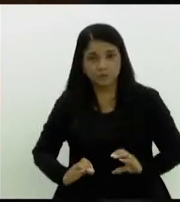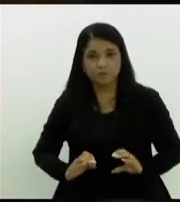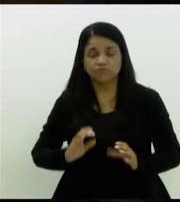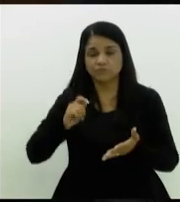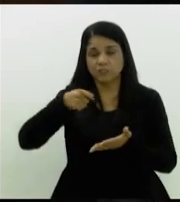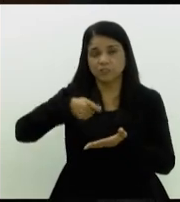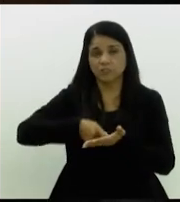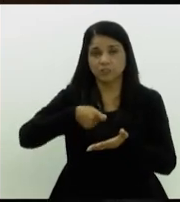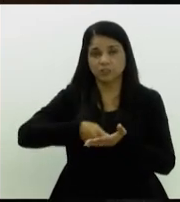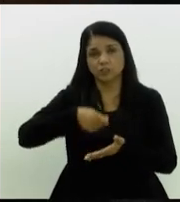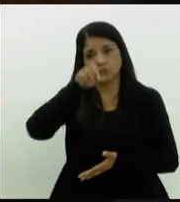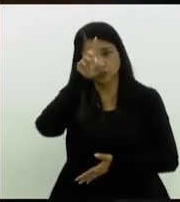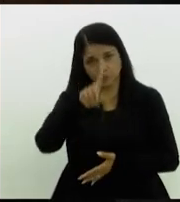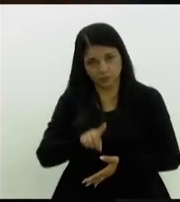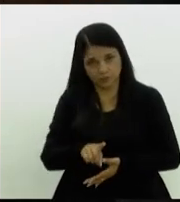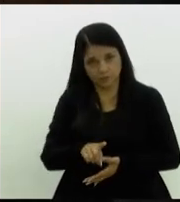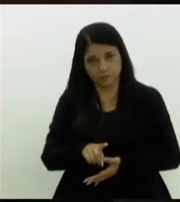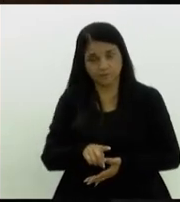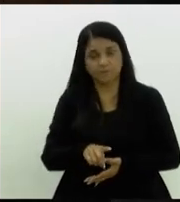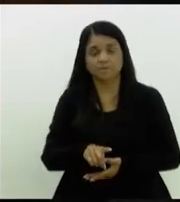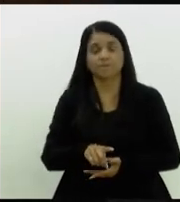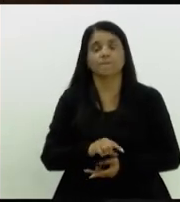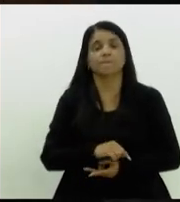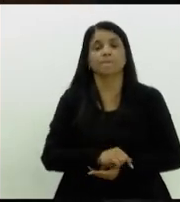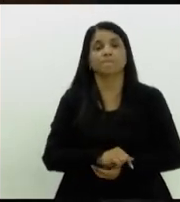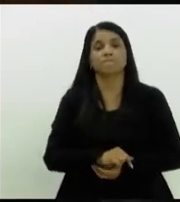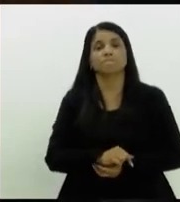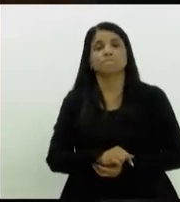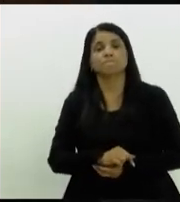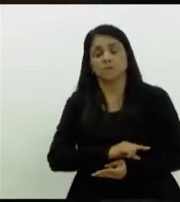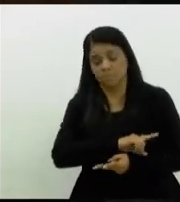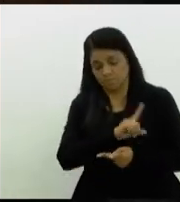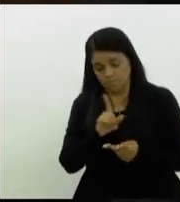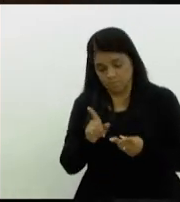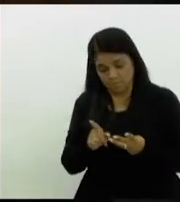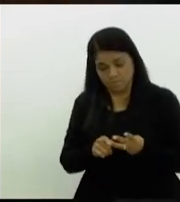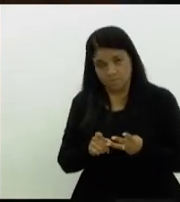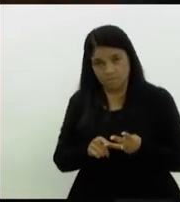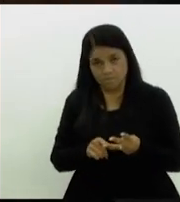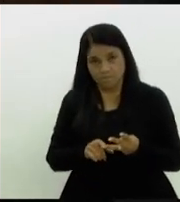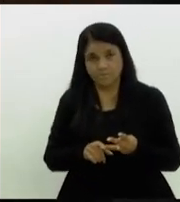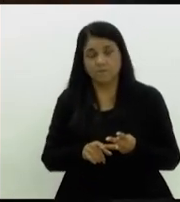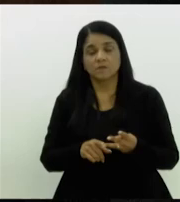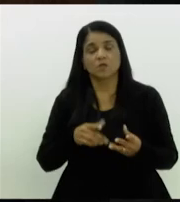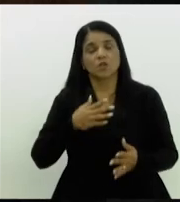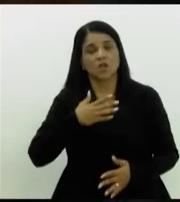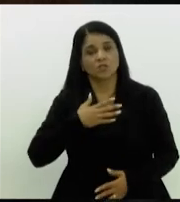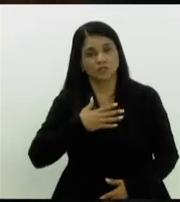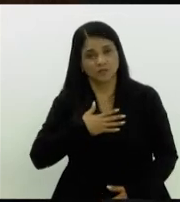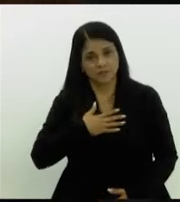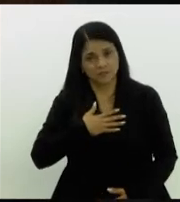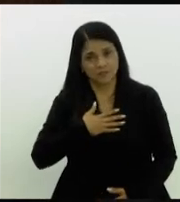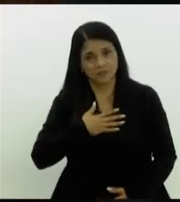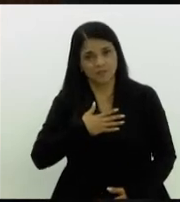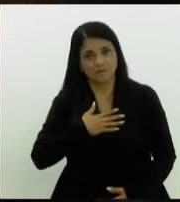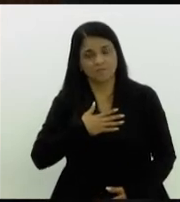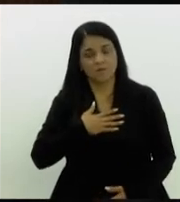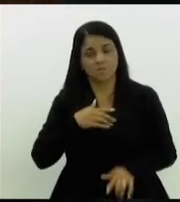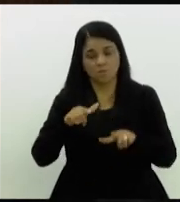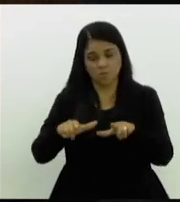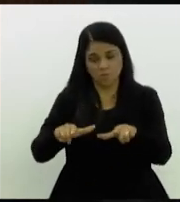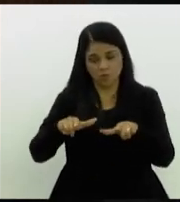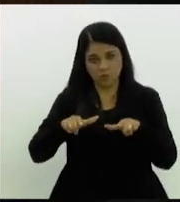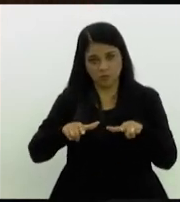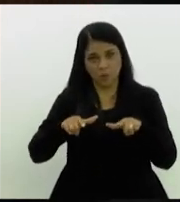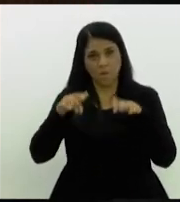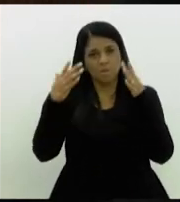exigir os seus direitos. E, por fim, presidente, eu gostaria de fazer, né, uma moção